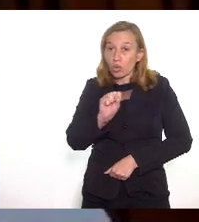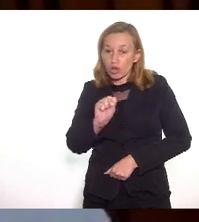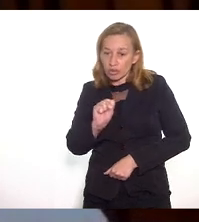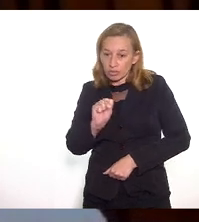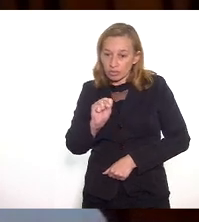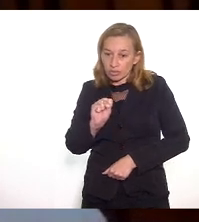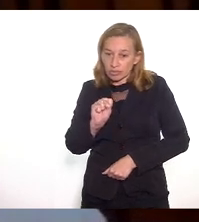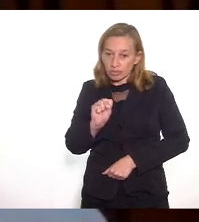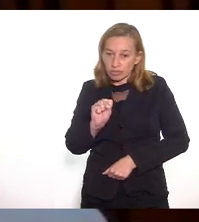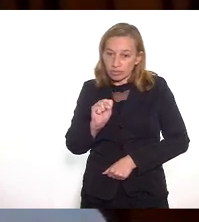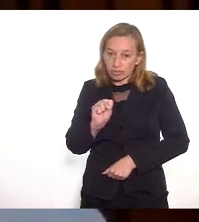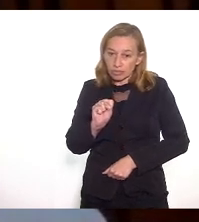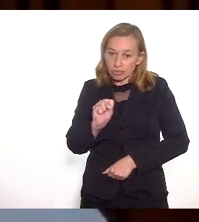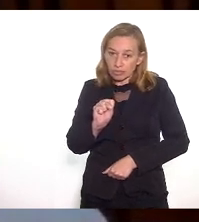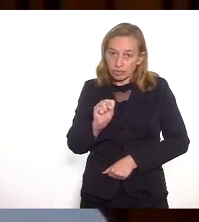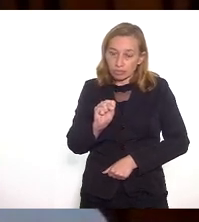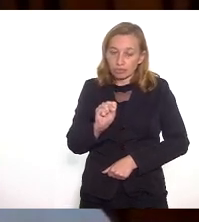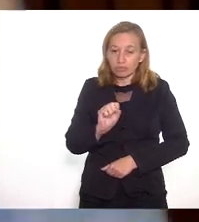58.